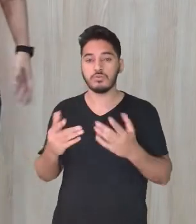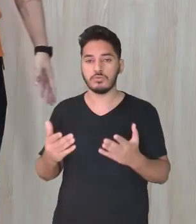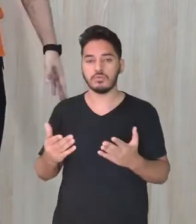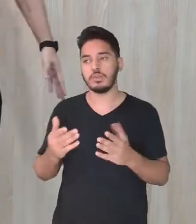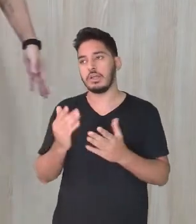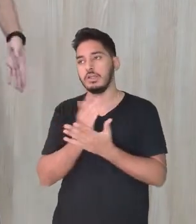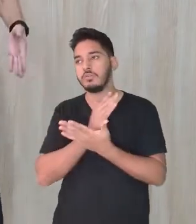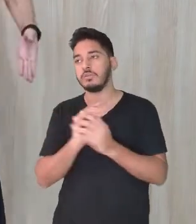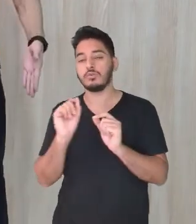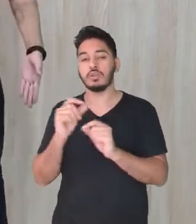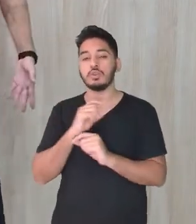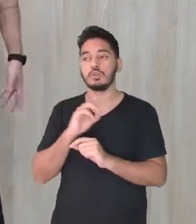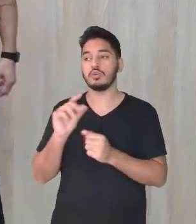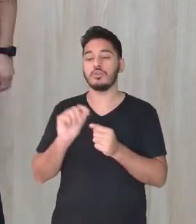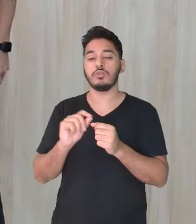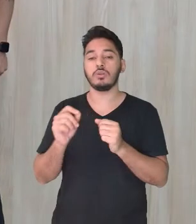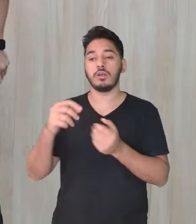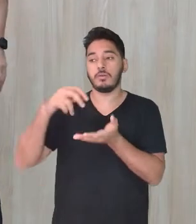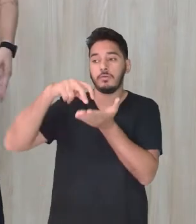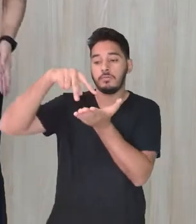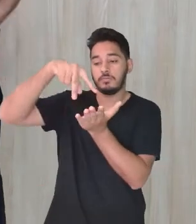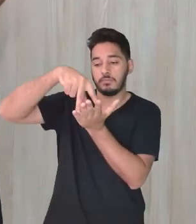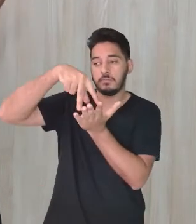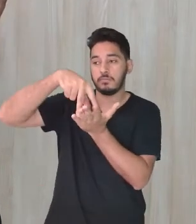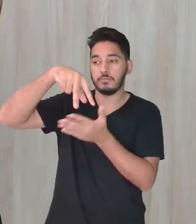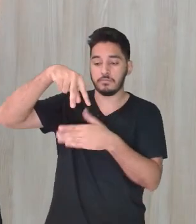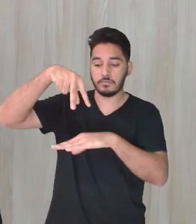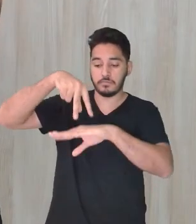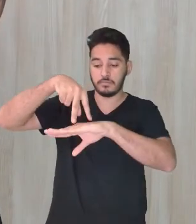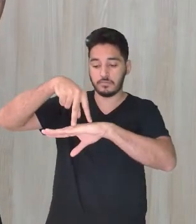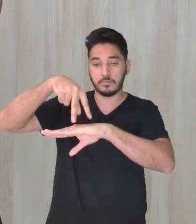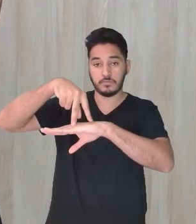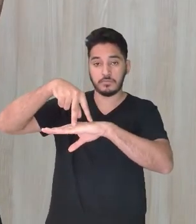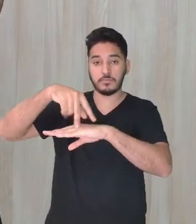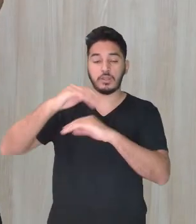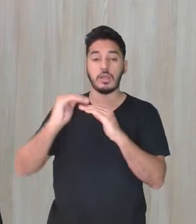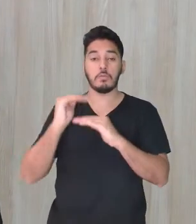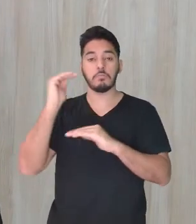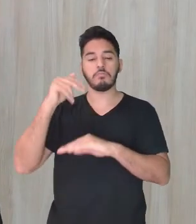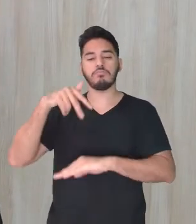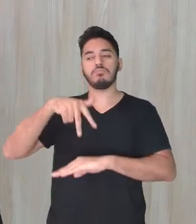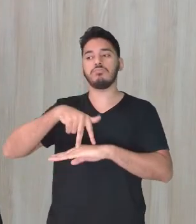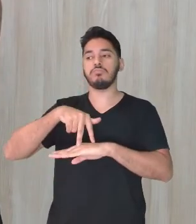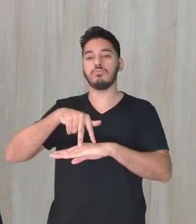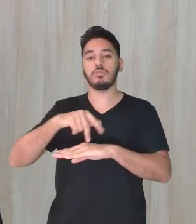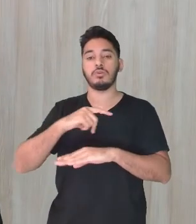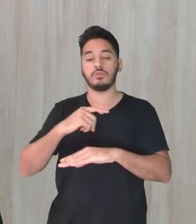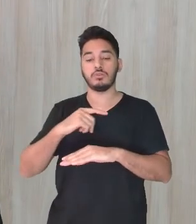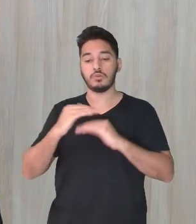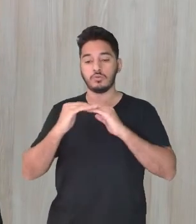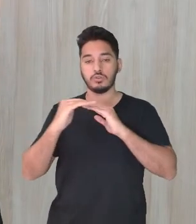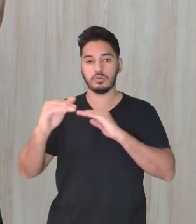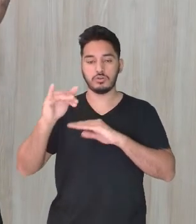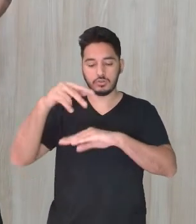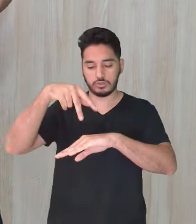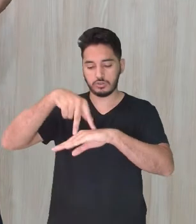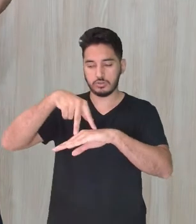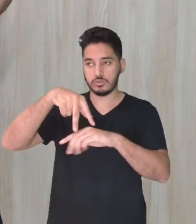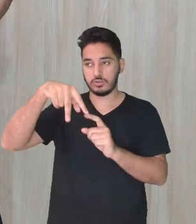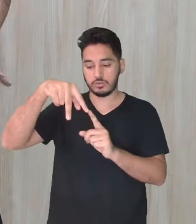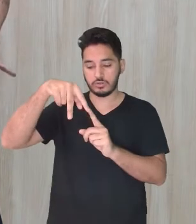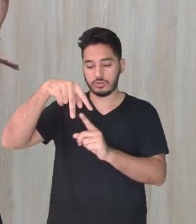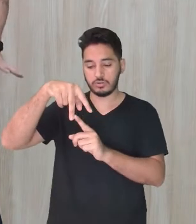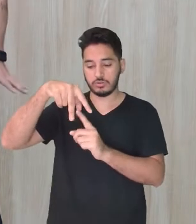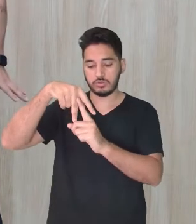eu posso... Só o fato de eu estar fazendo algum movimento nesse sentido, em pé, quando pega o chão, se você contar, aqui eu tenho uma